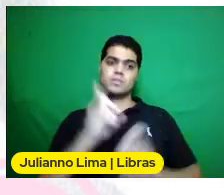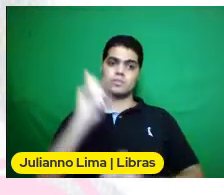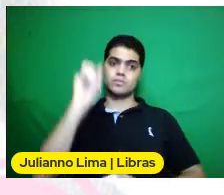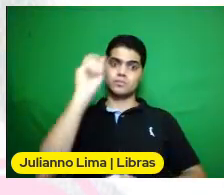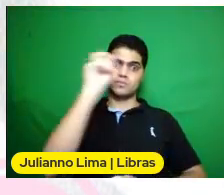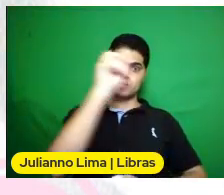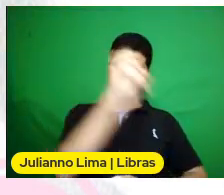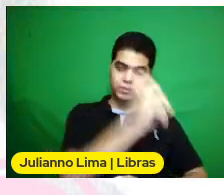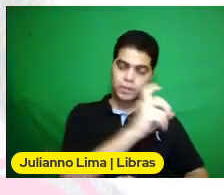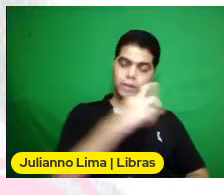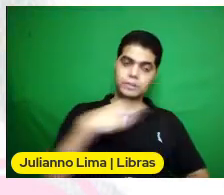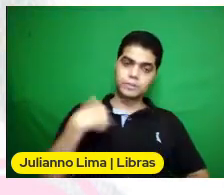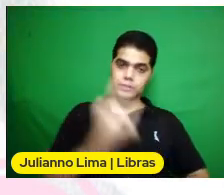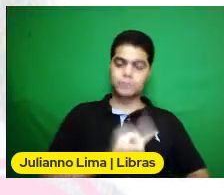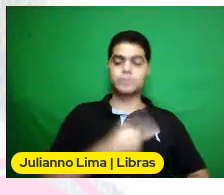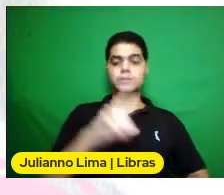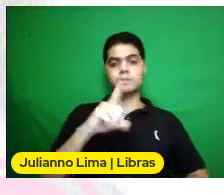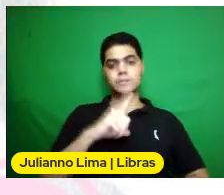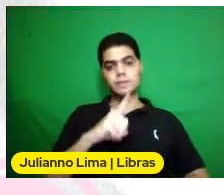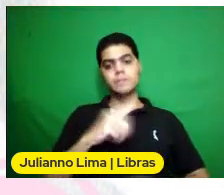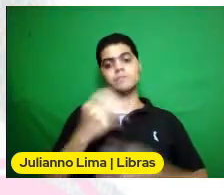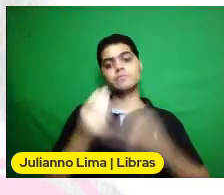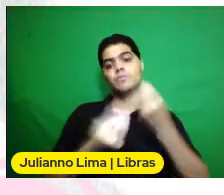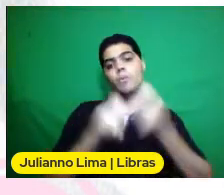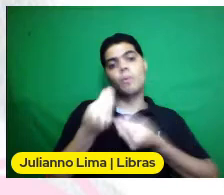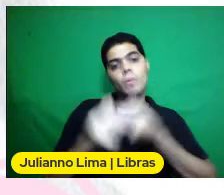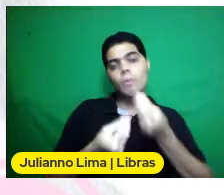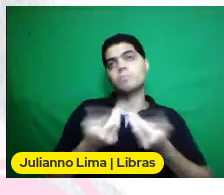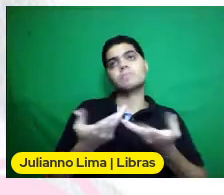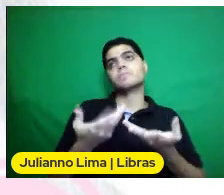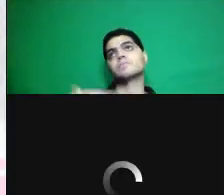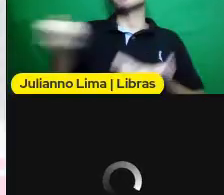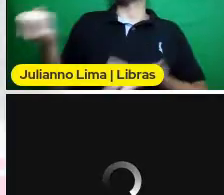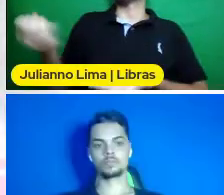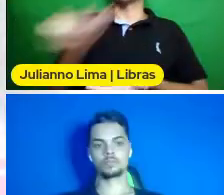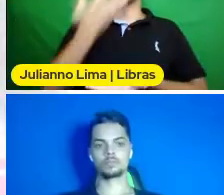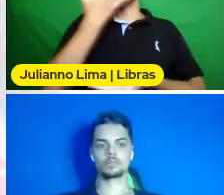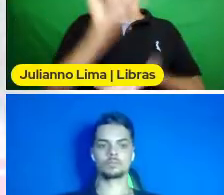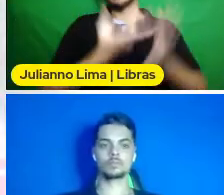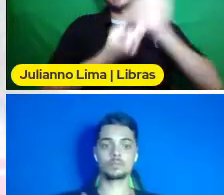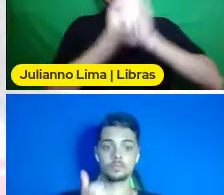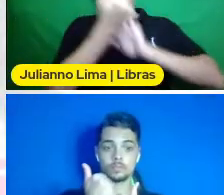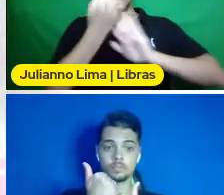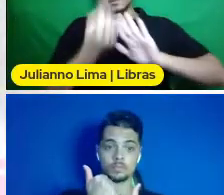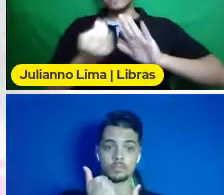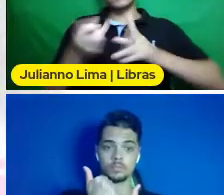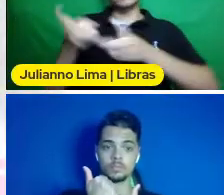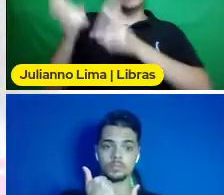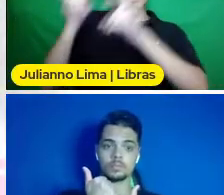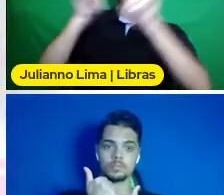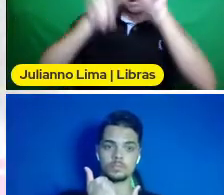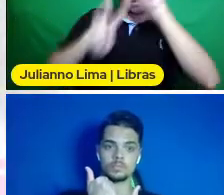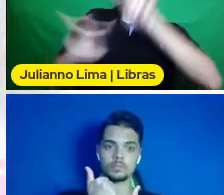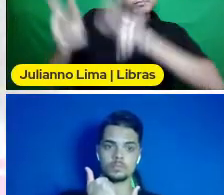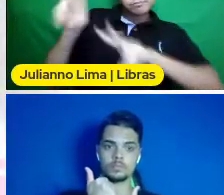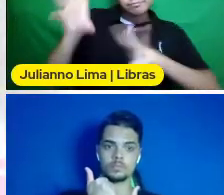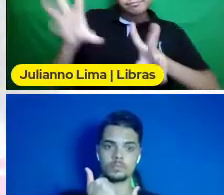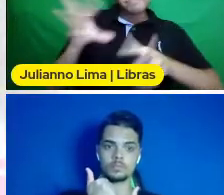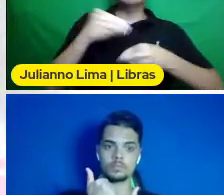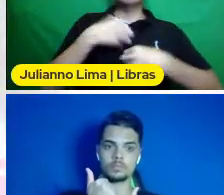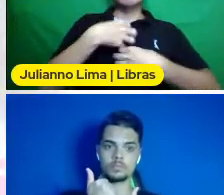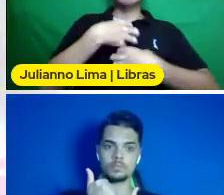um jeito de novo, ter um traço que fosse agradável aos olhos, né?